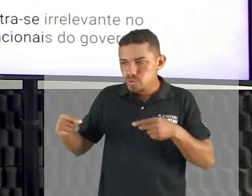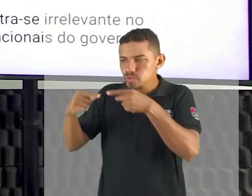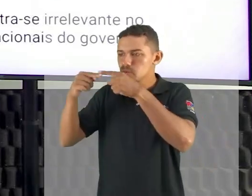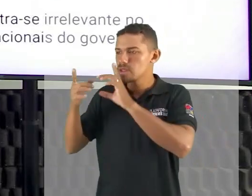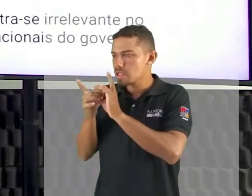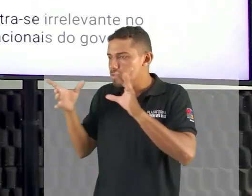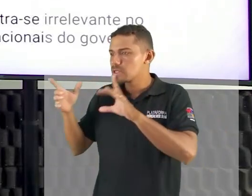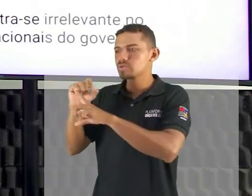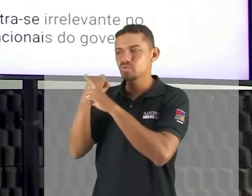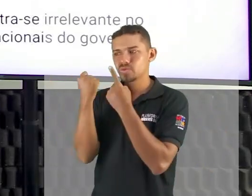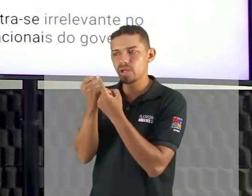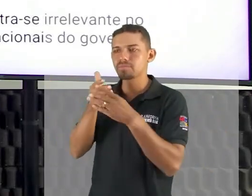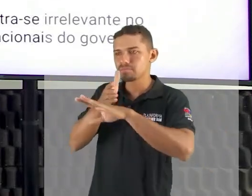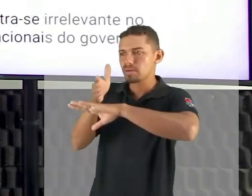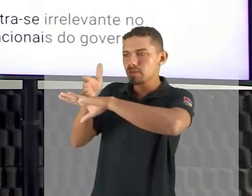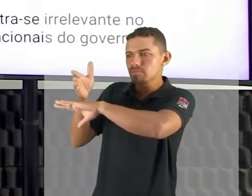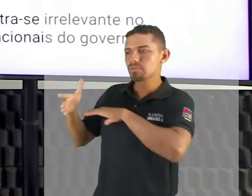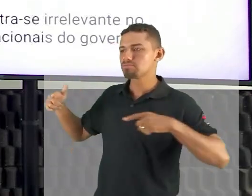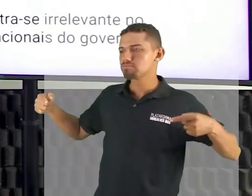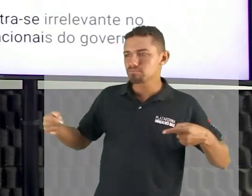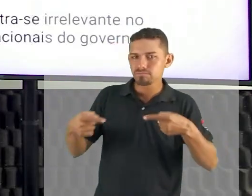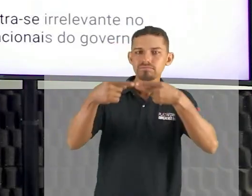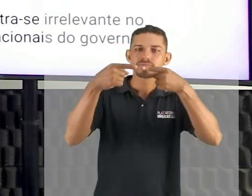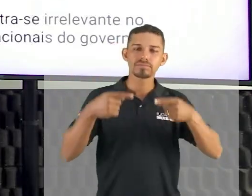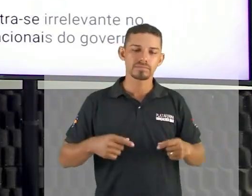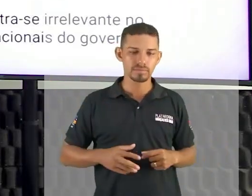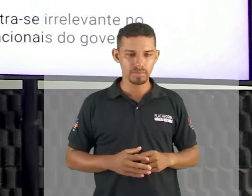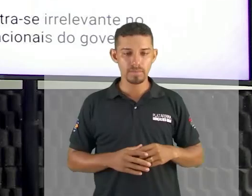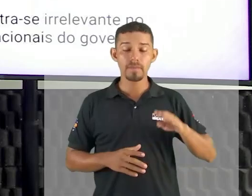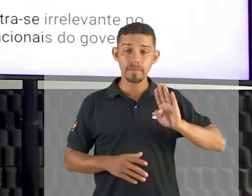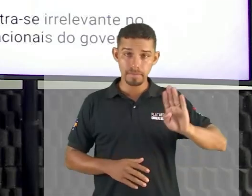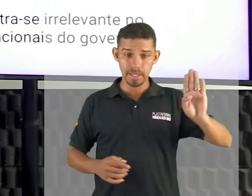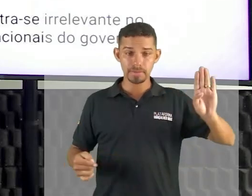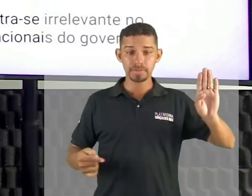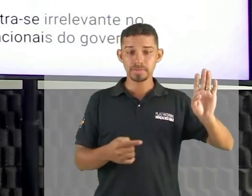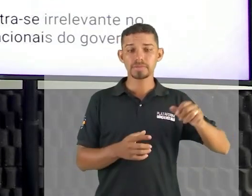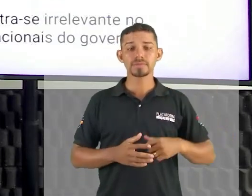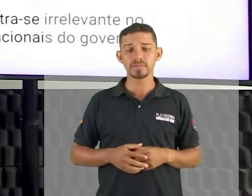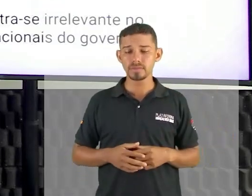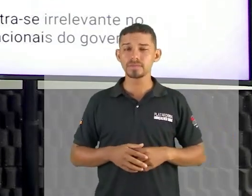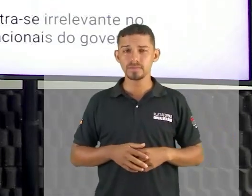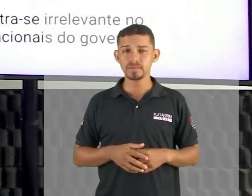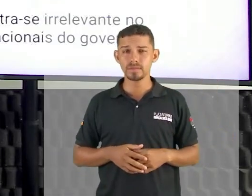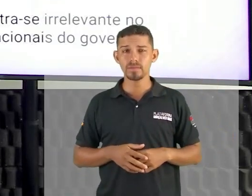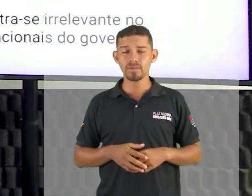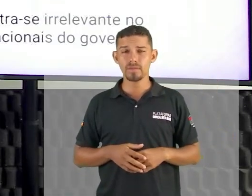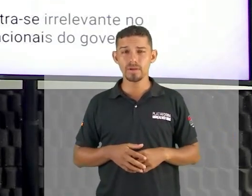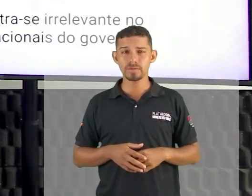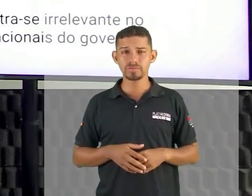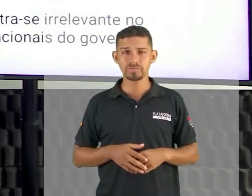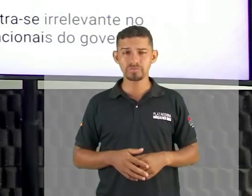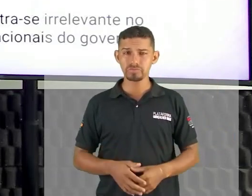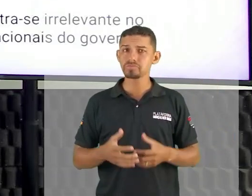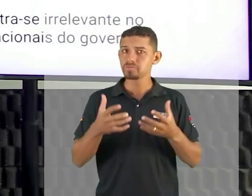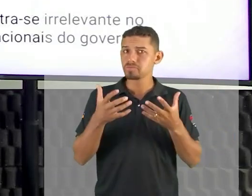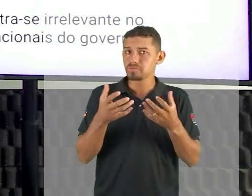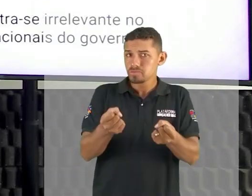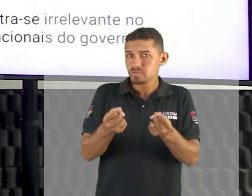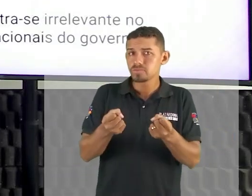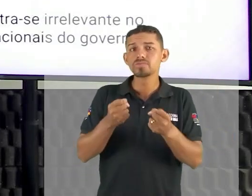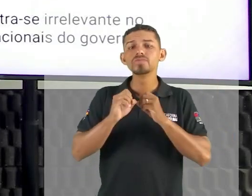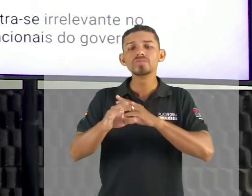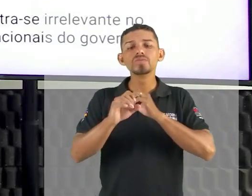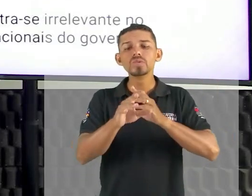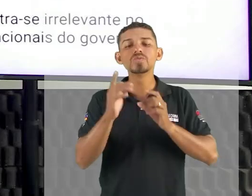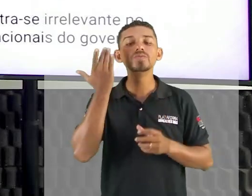forma simultânea para que uma possa coexistir. Letra B. O acesso ao ensino pode ser entendido como